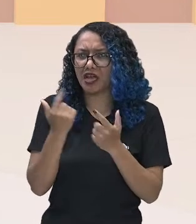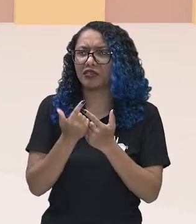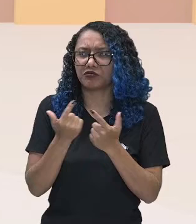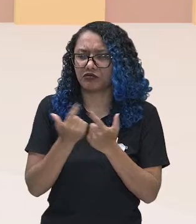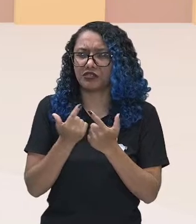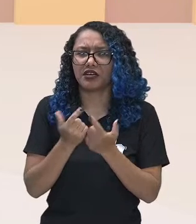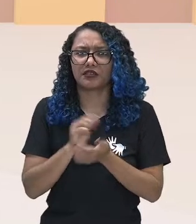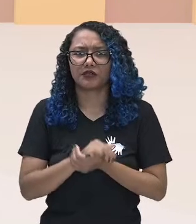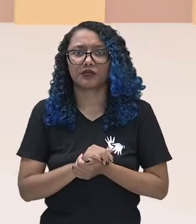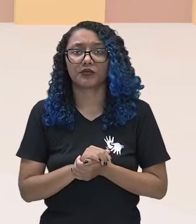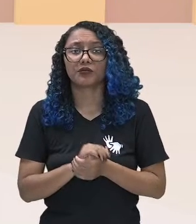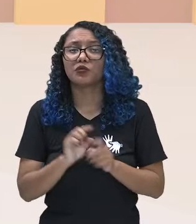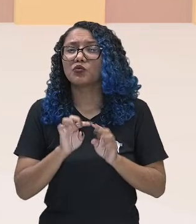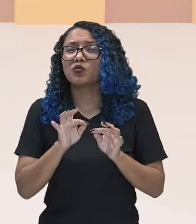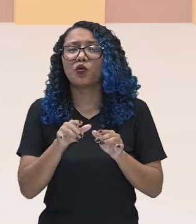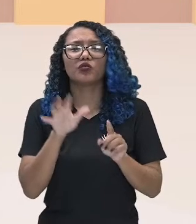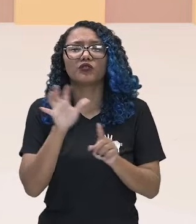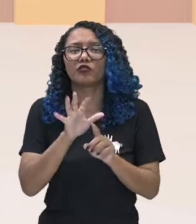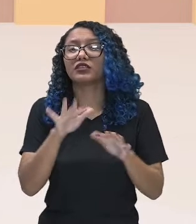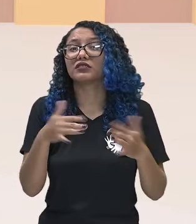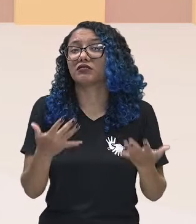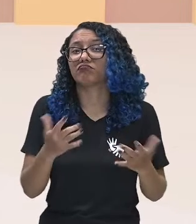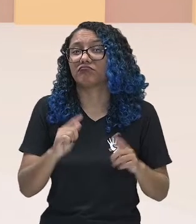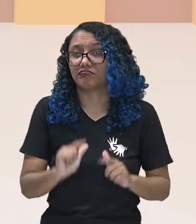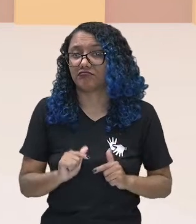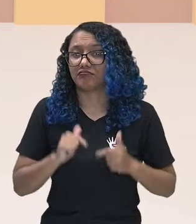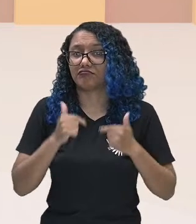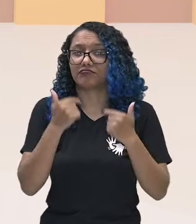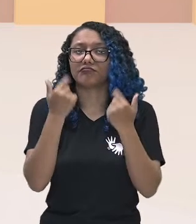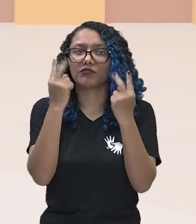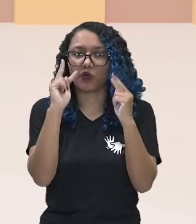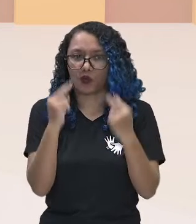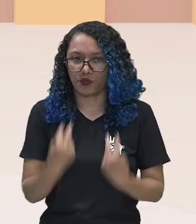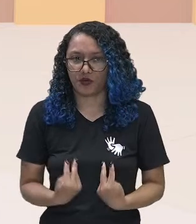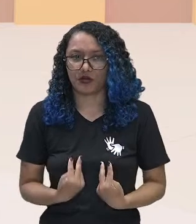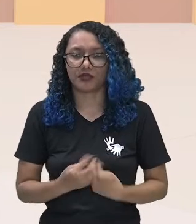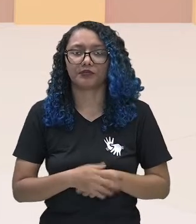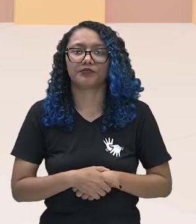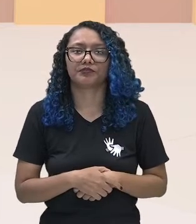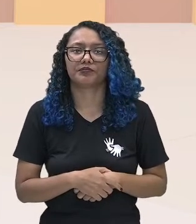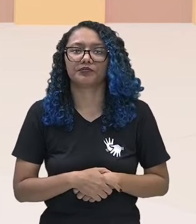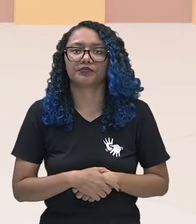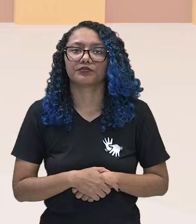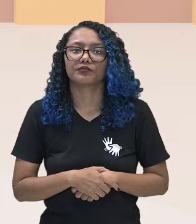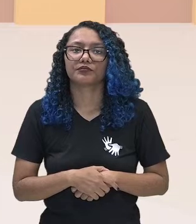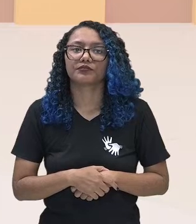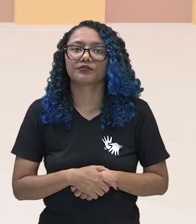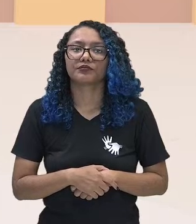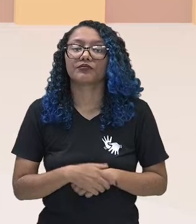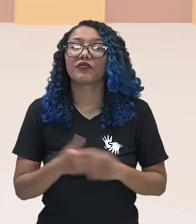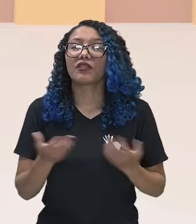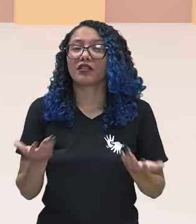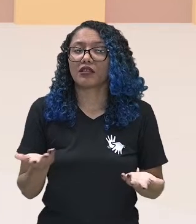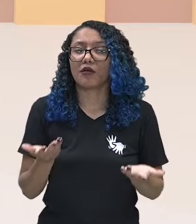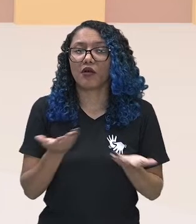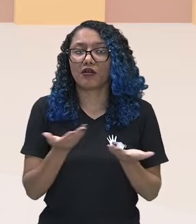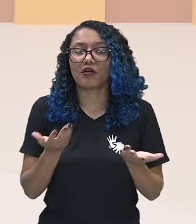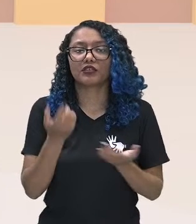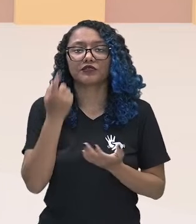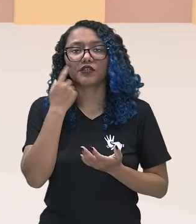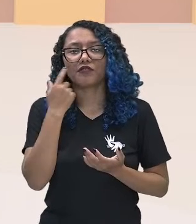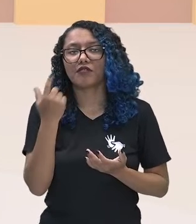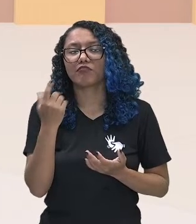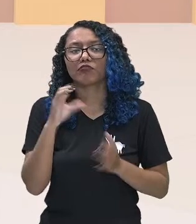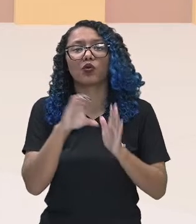ação humana, tá bom? Falando nisso, nós entramos no conceito aí de paisagem, né? Então, nós vamos